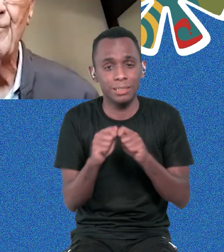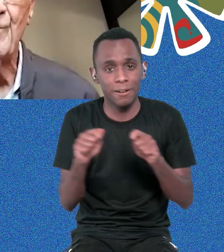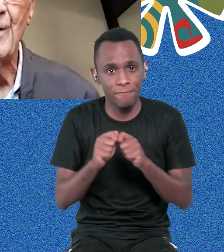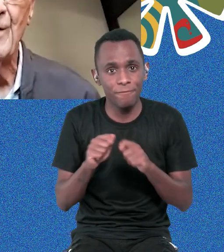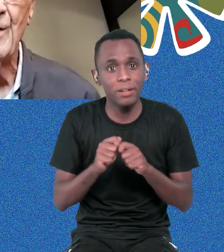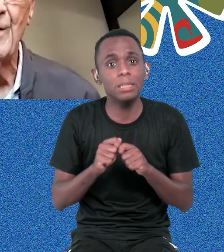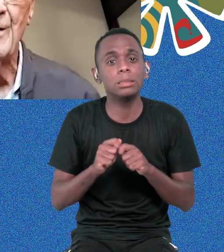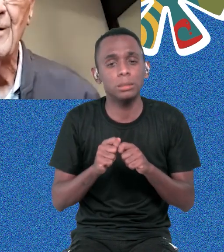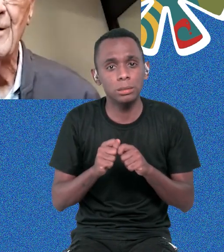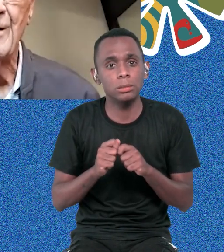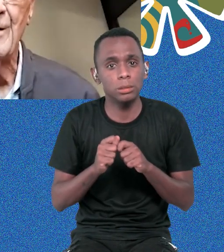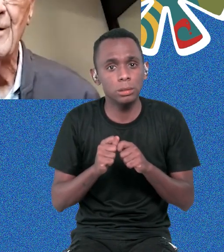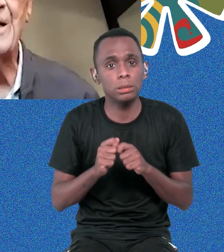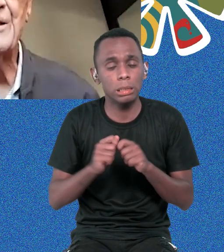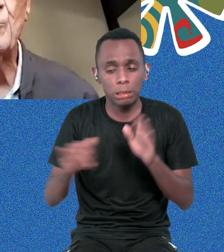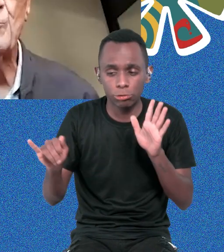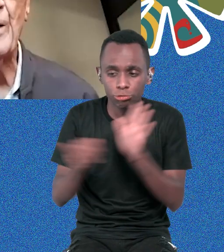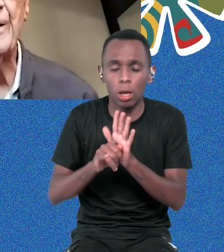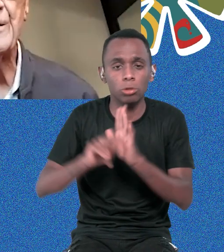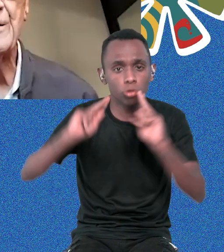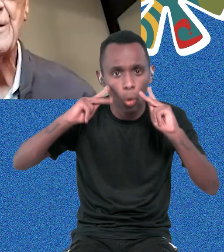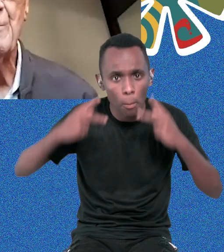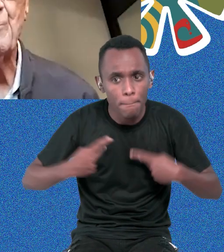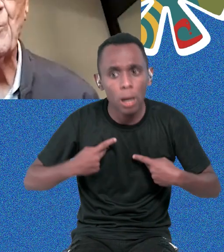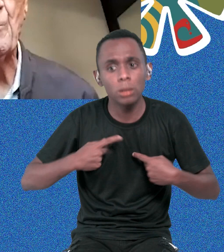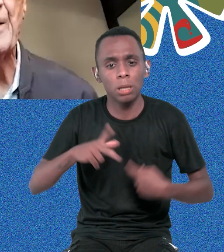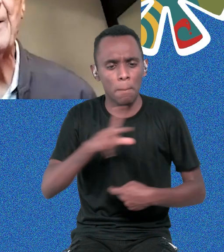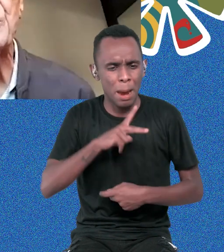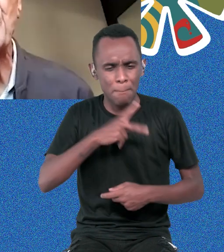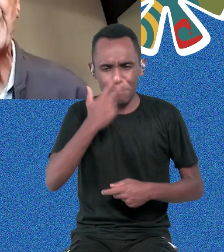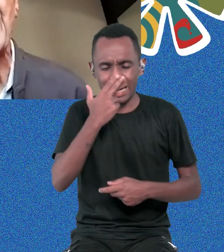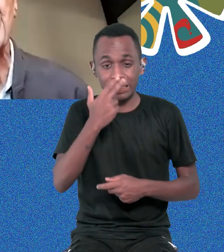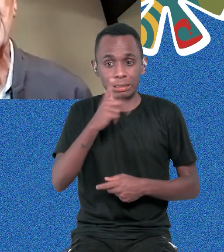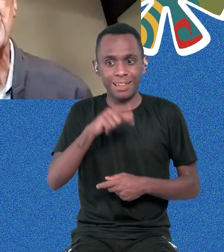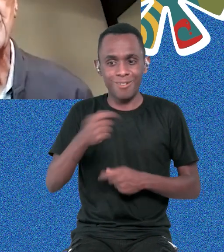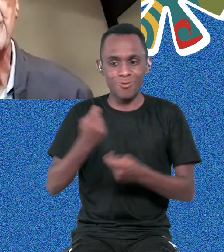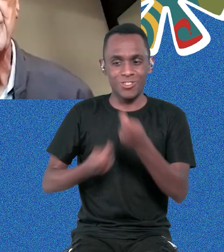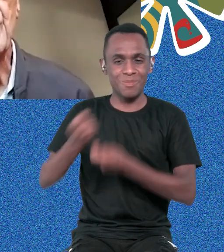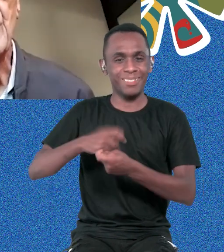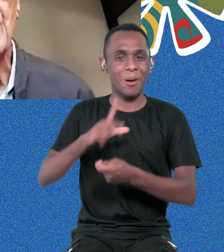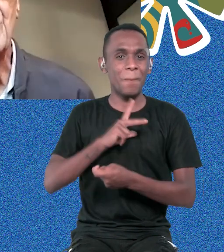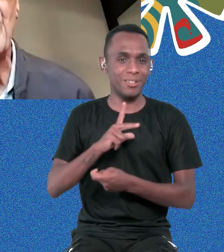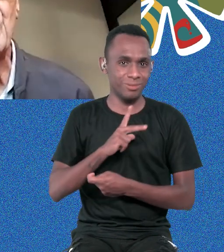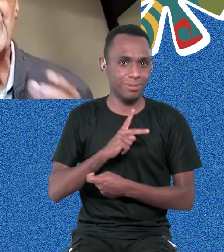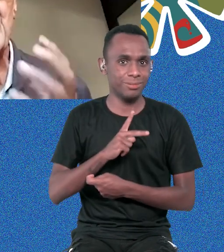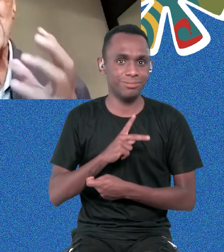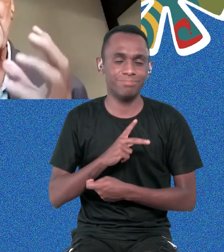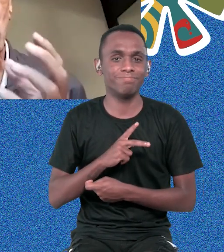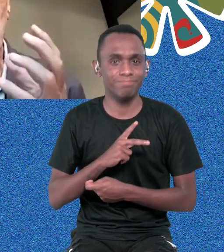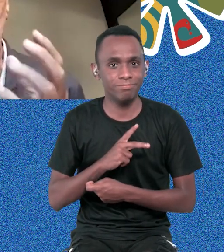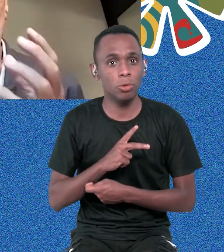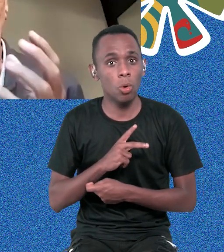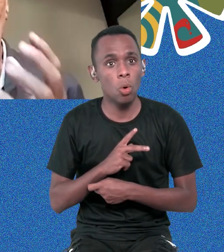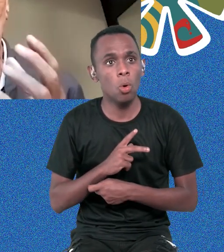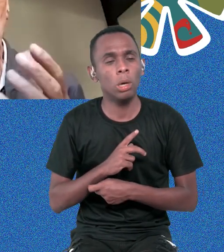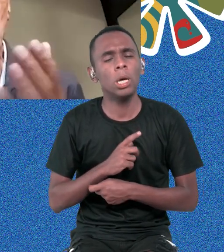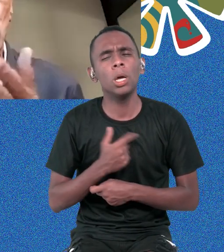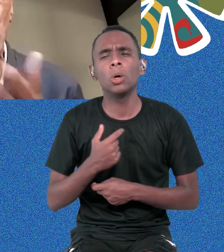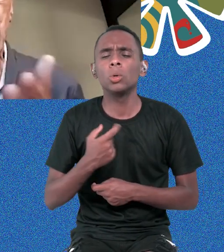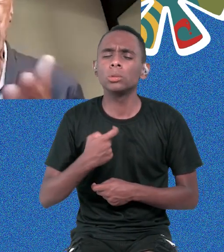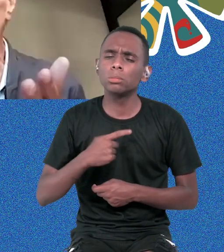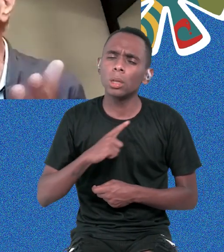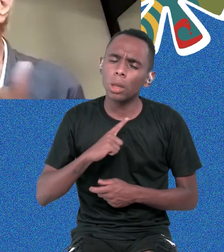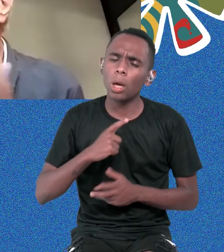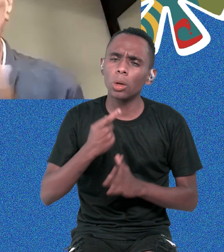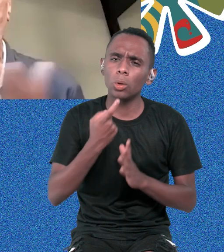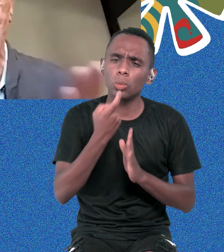feito das identidades humanas propriedades do mercado. Isto é uma coisa, e isso está muito forte agora. Eu tenho